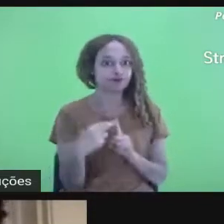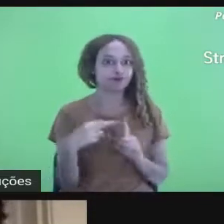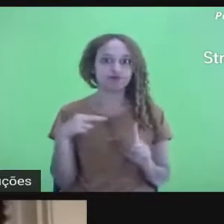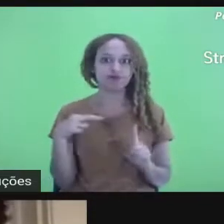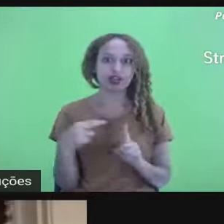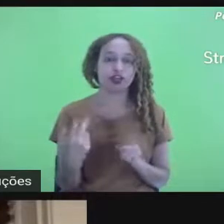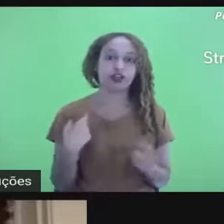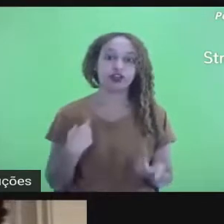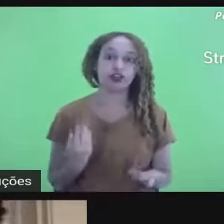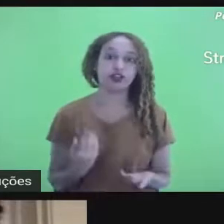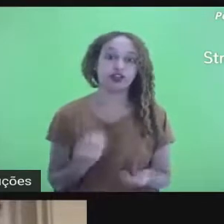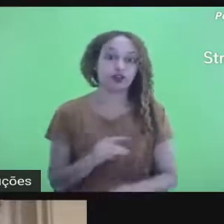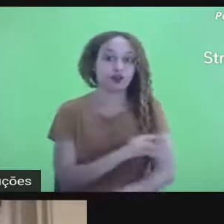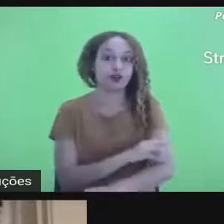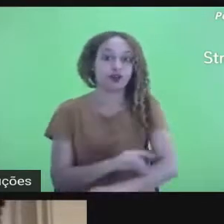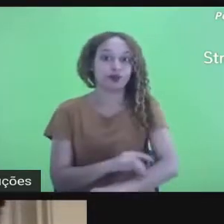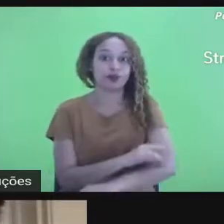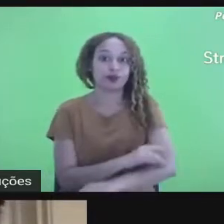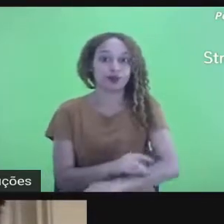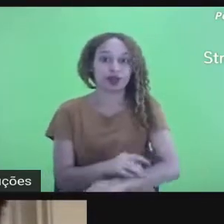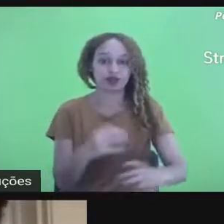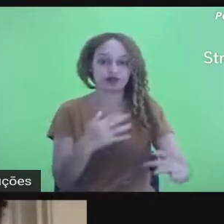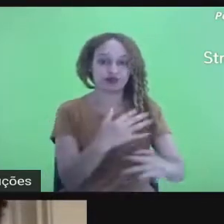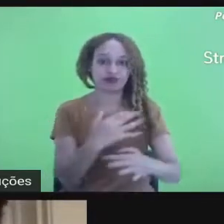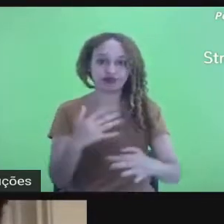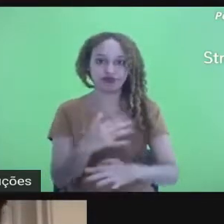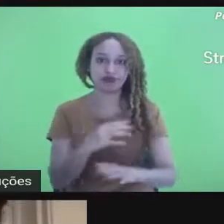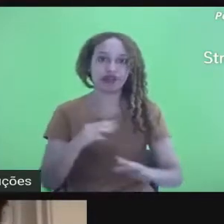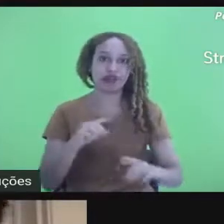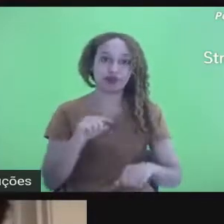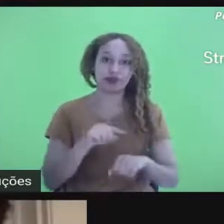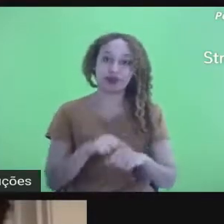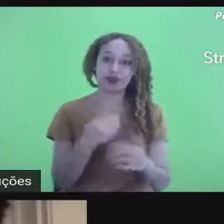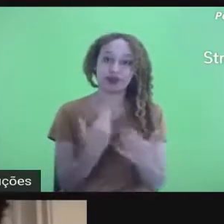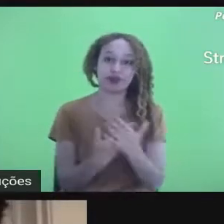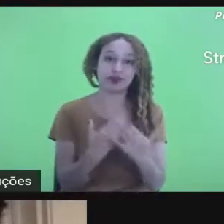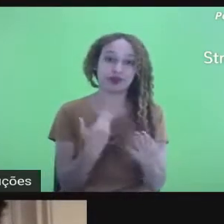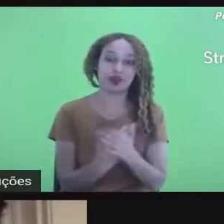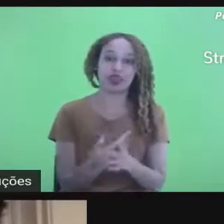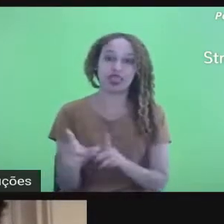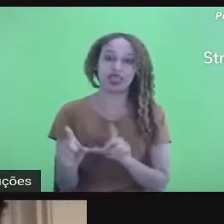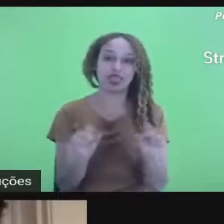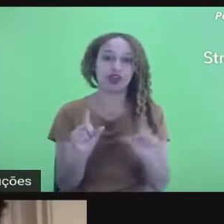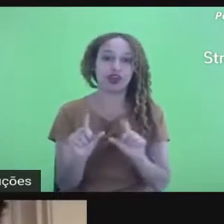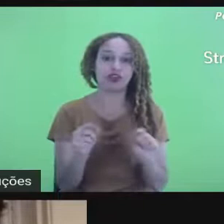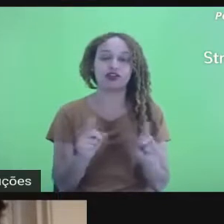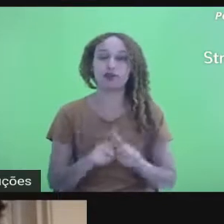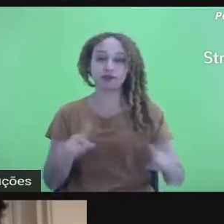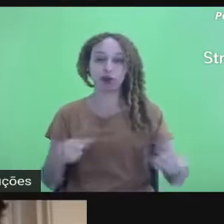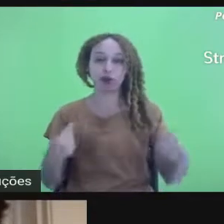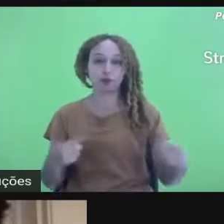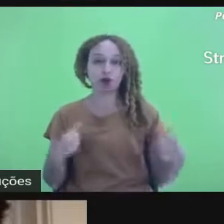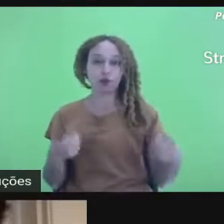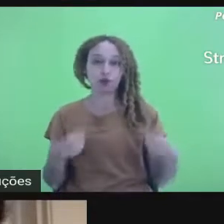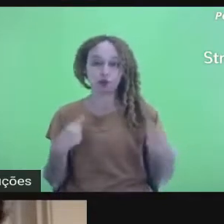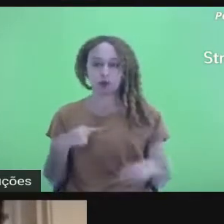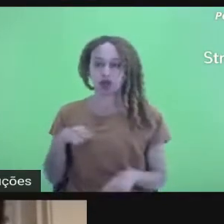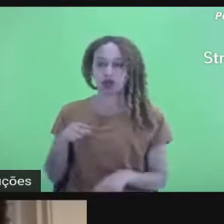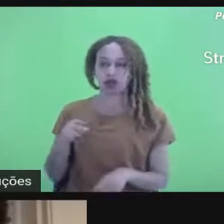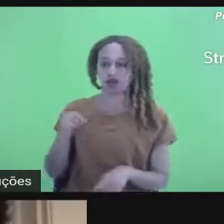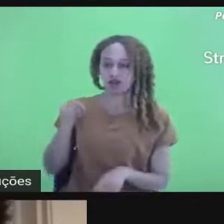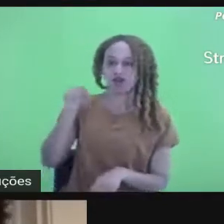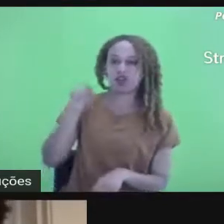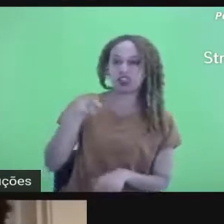elitista que tenta o tempo todo nos mostrar que ali não é o nosso lugar, né? Então, a gente vê, com